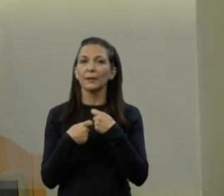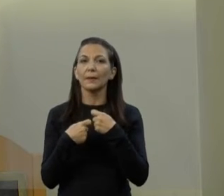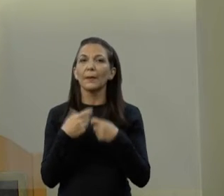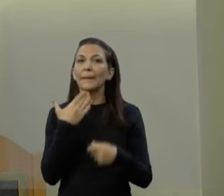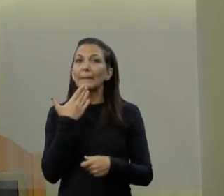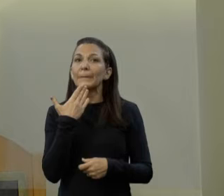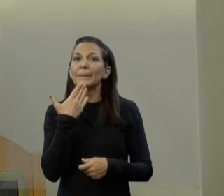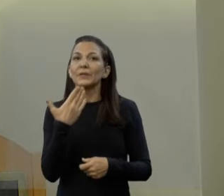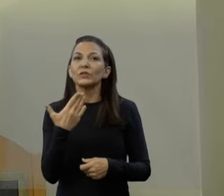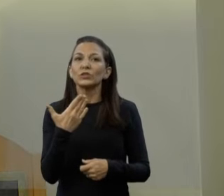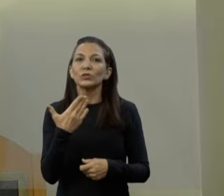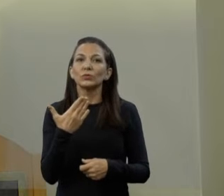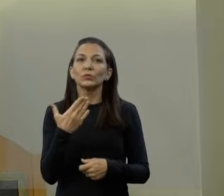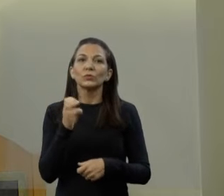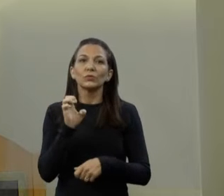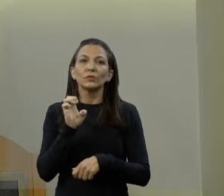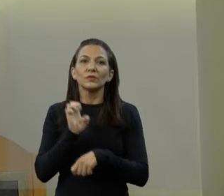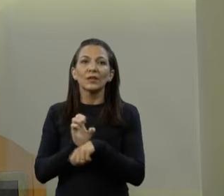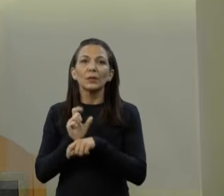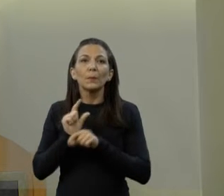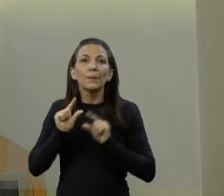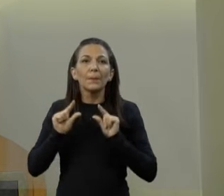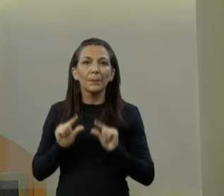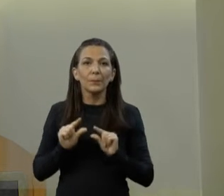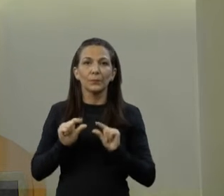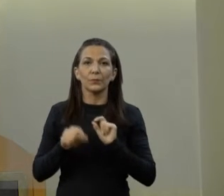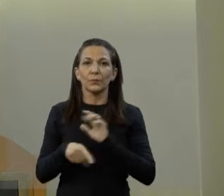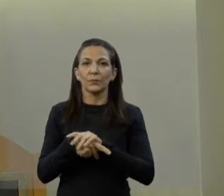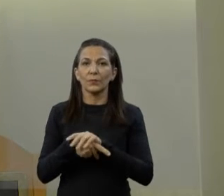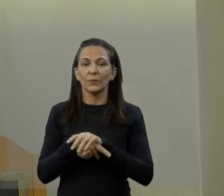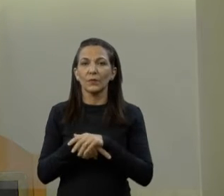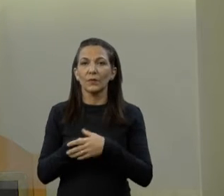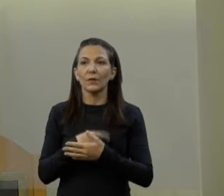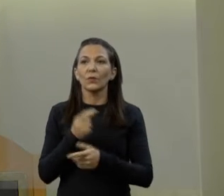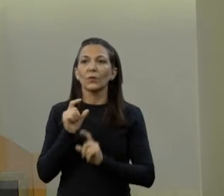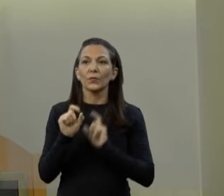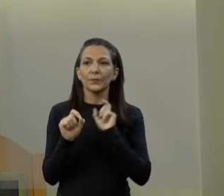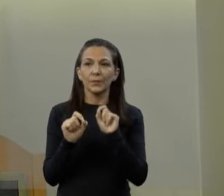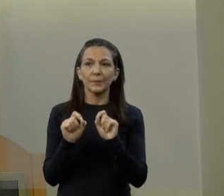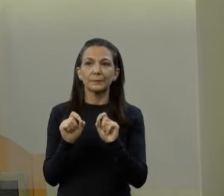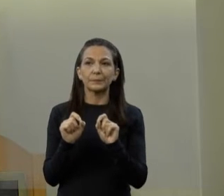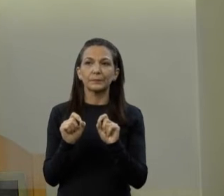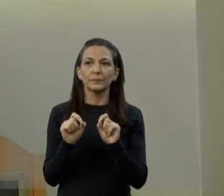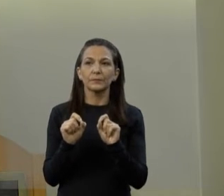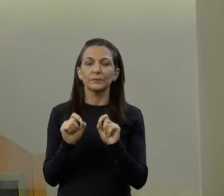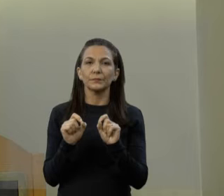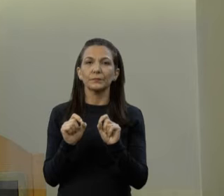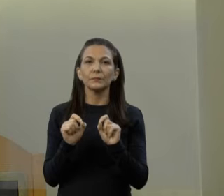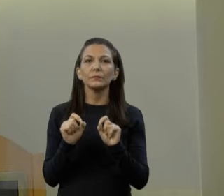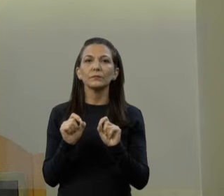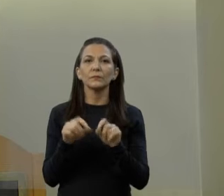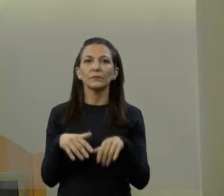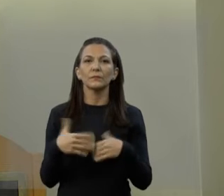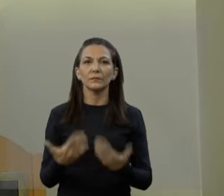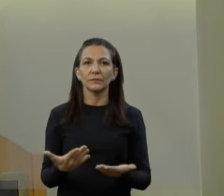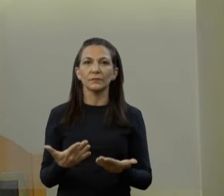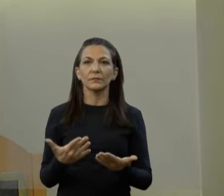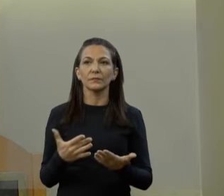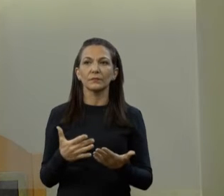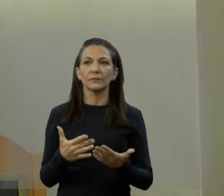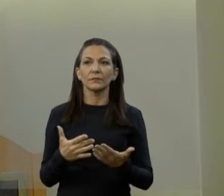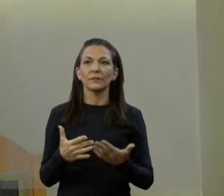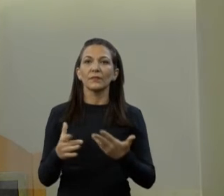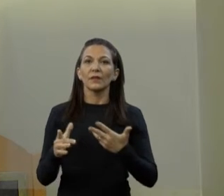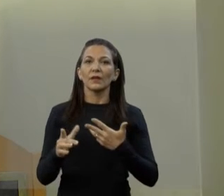pedindo estado mínimo Oi e a qualquer determinação do